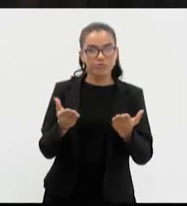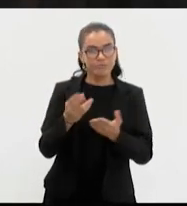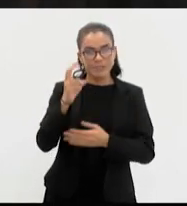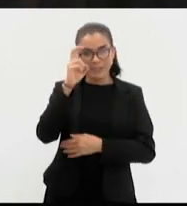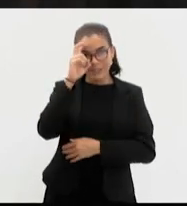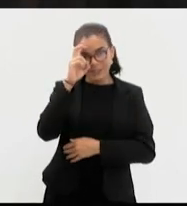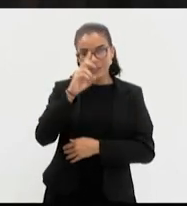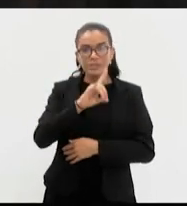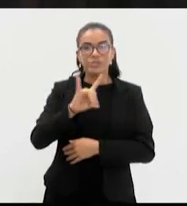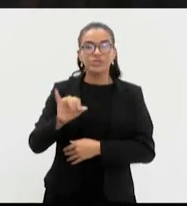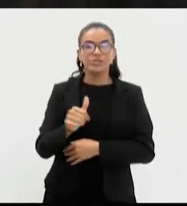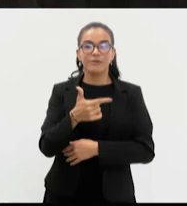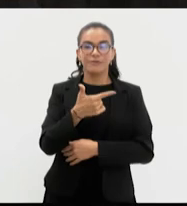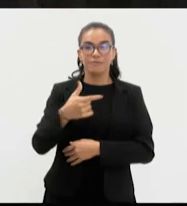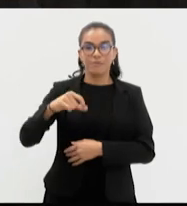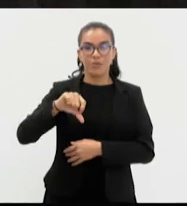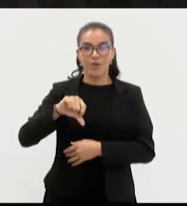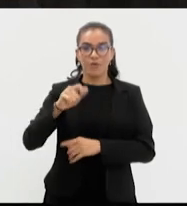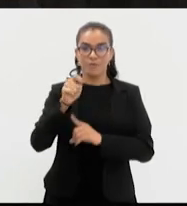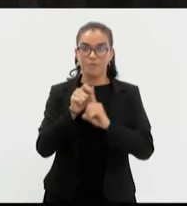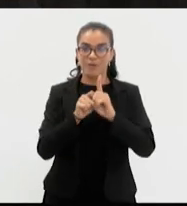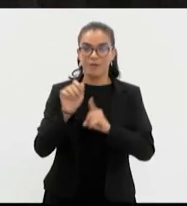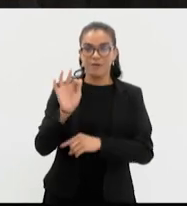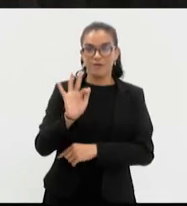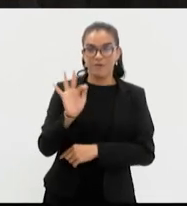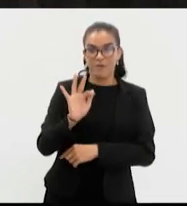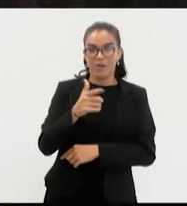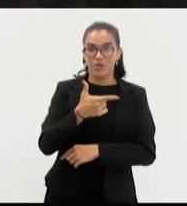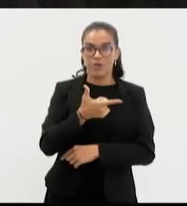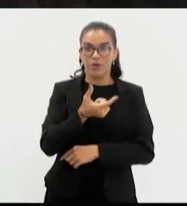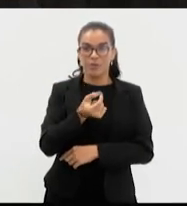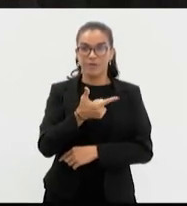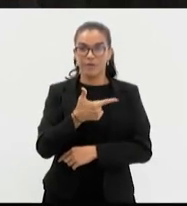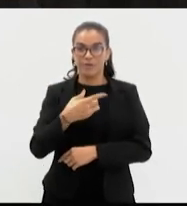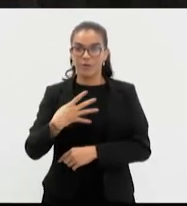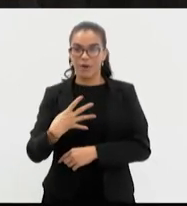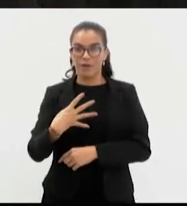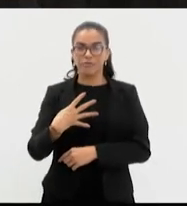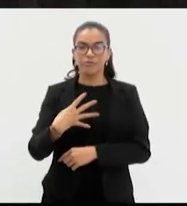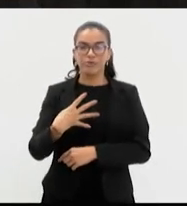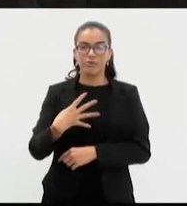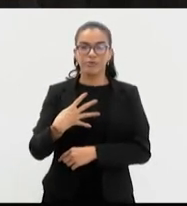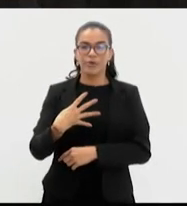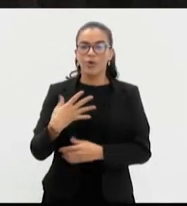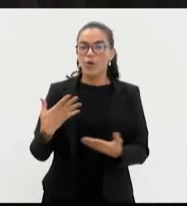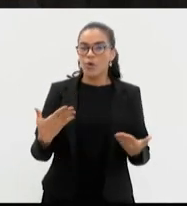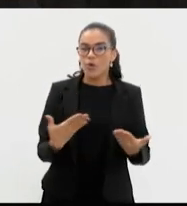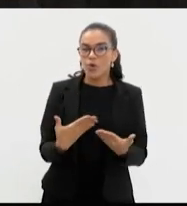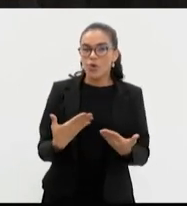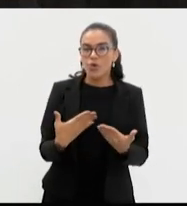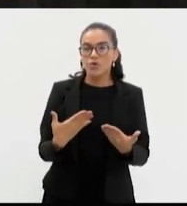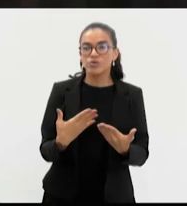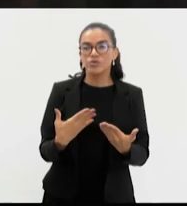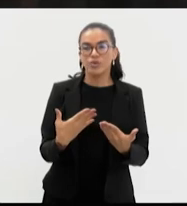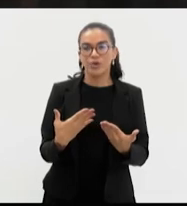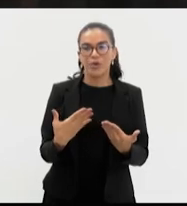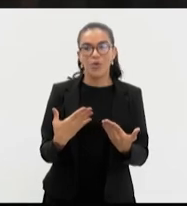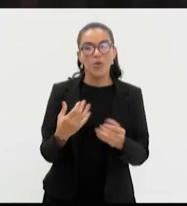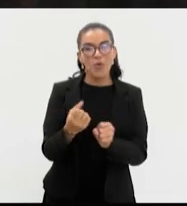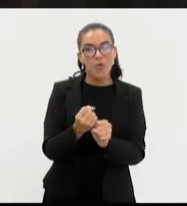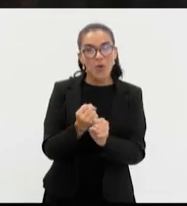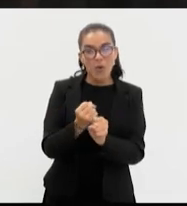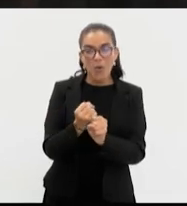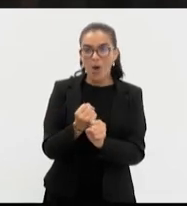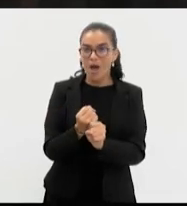29 de feveriro de 2024 hoje é um ano